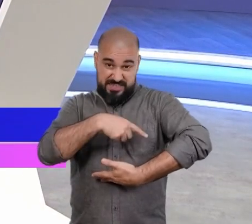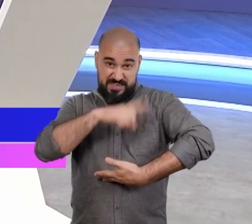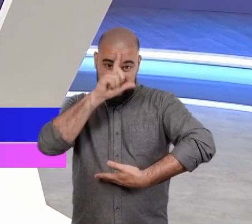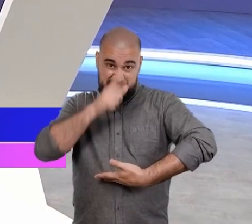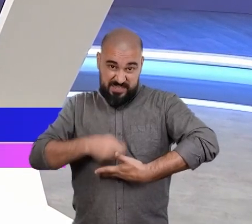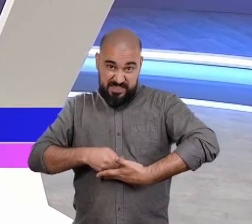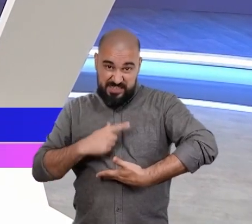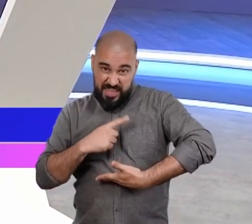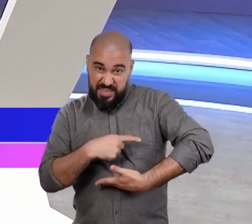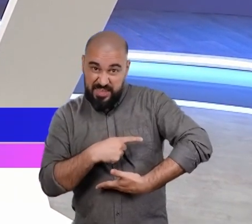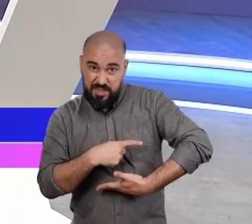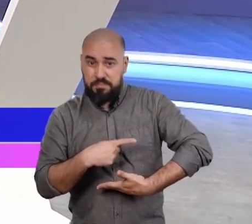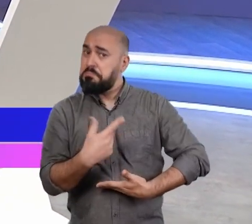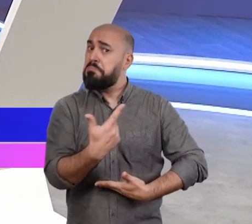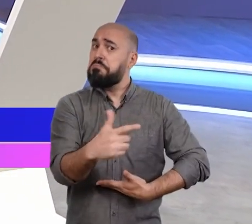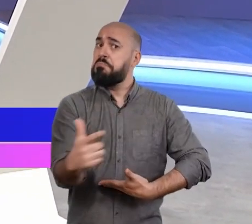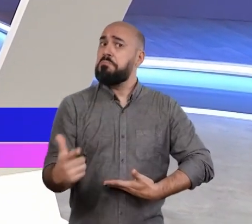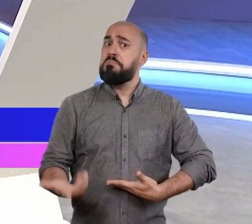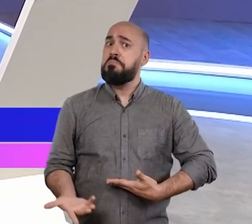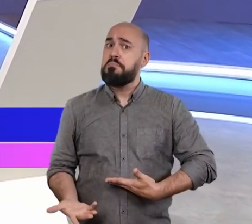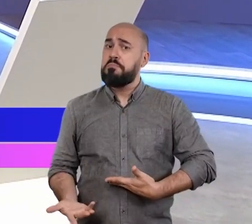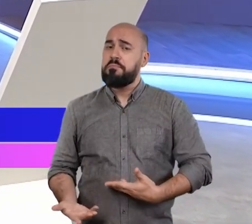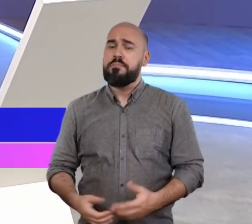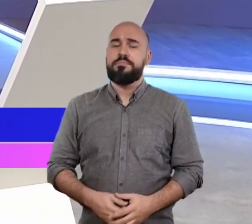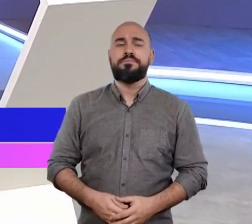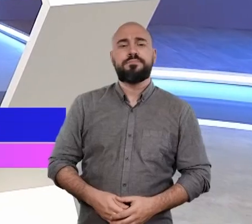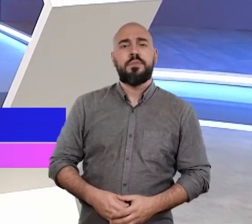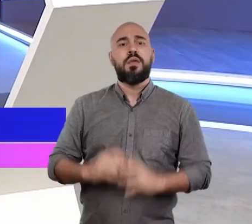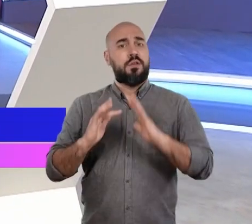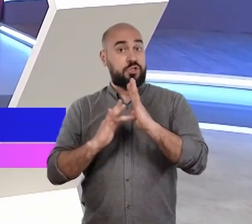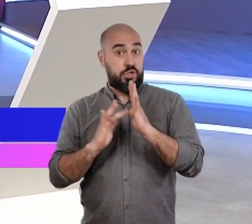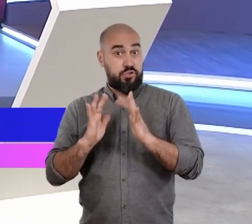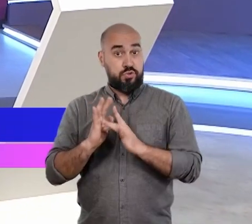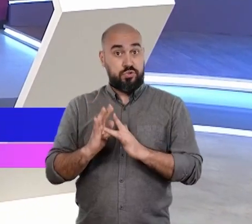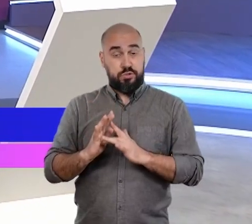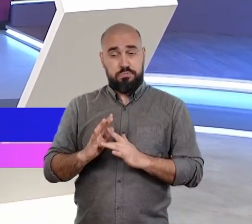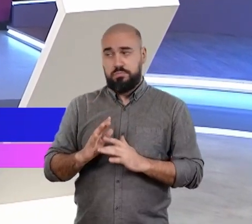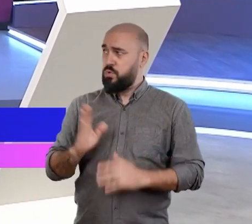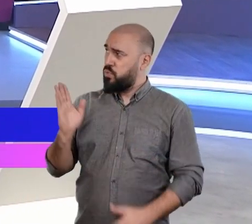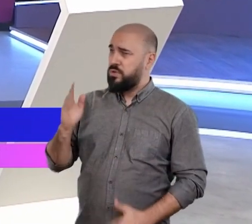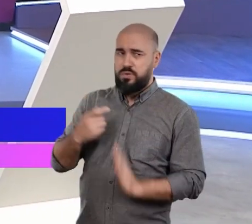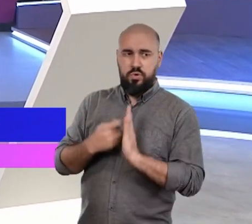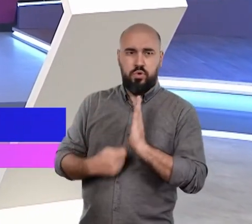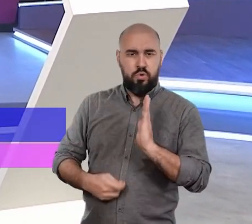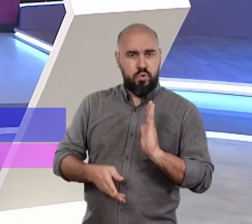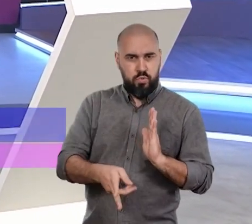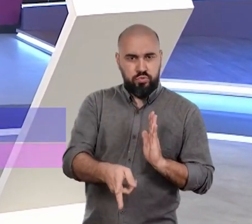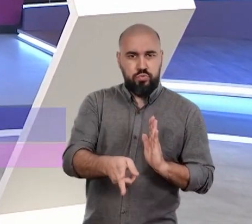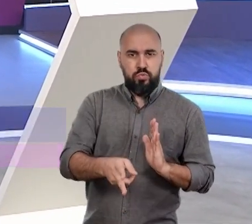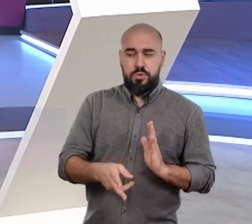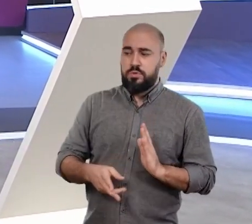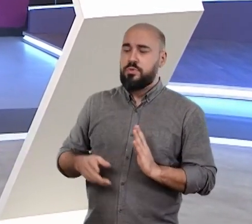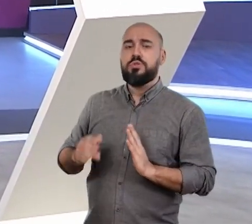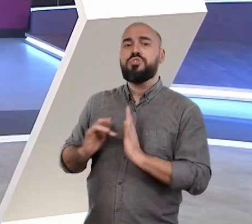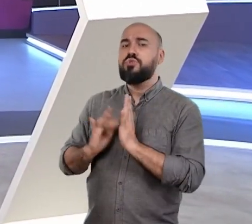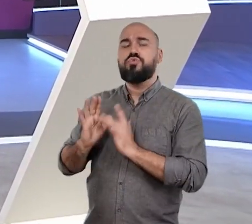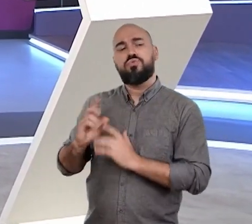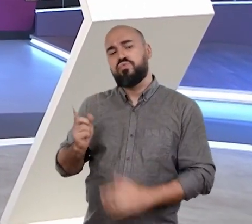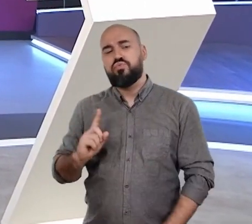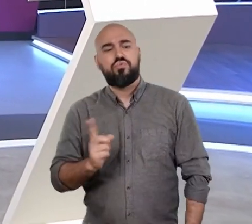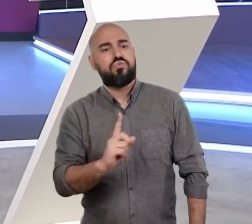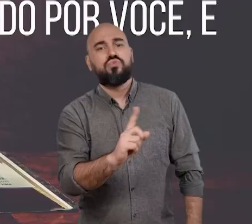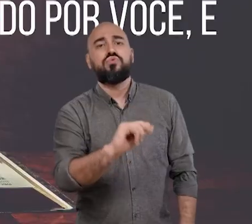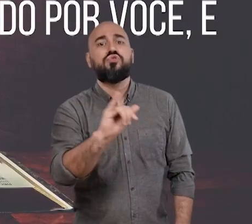Continua o texto dizendo que ele foi para o Rio Jordão. Lá ele chegou para que João o